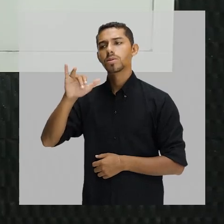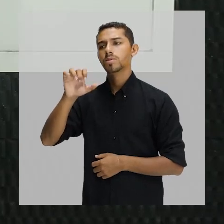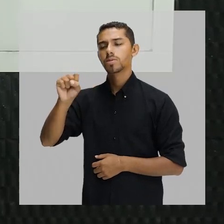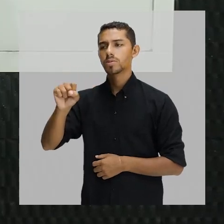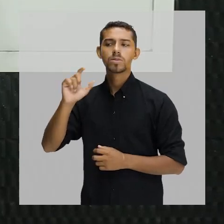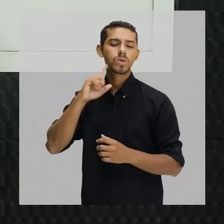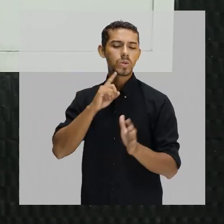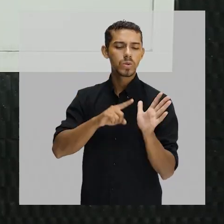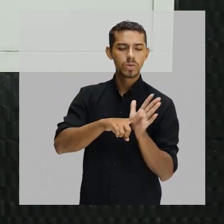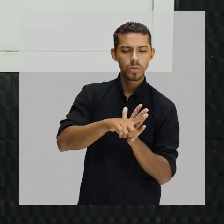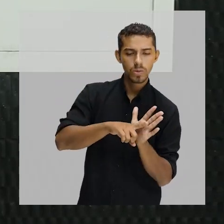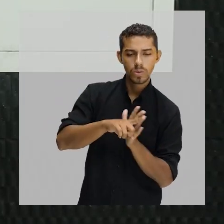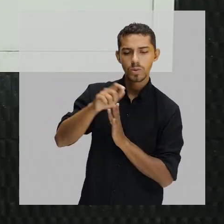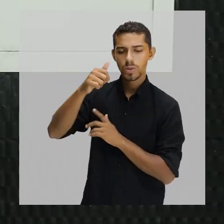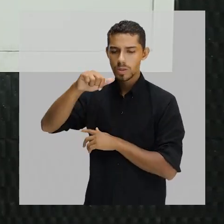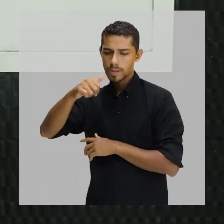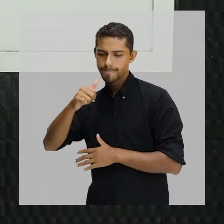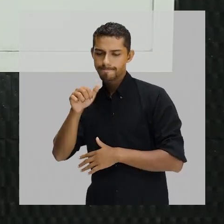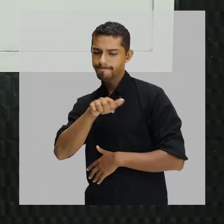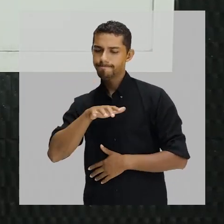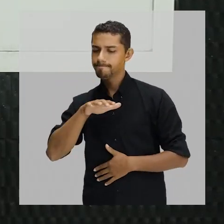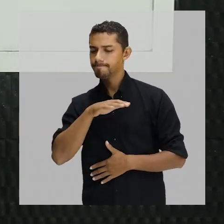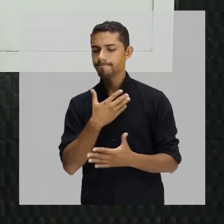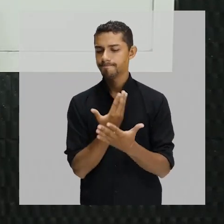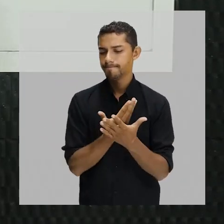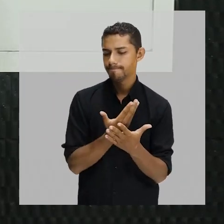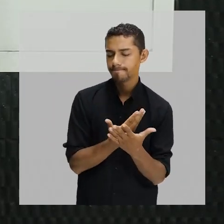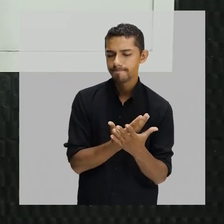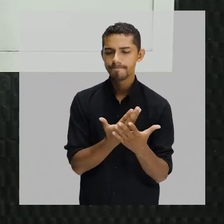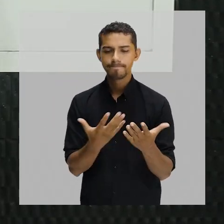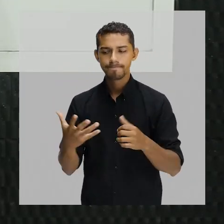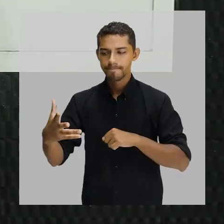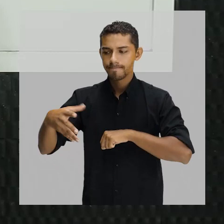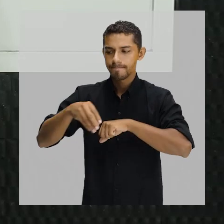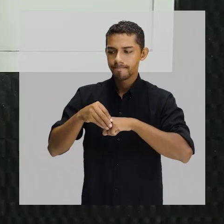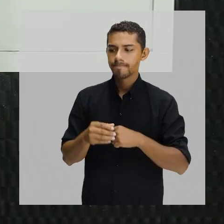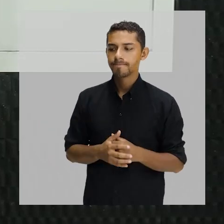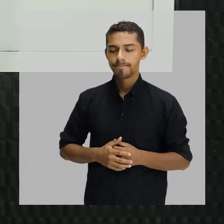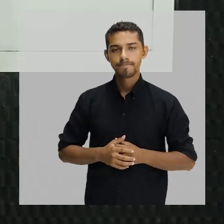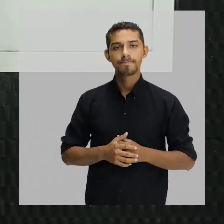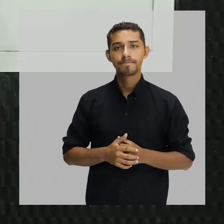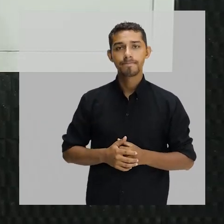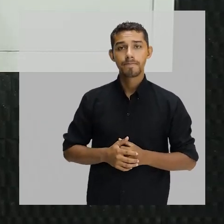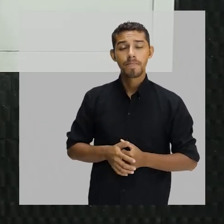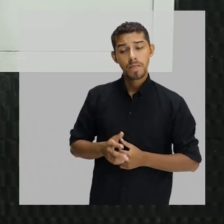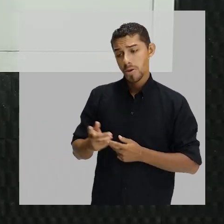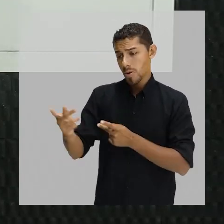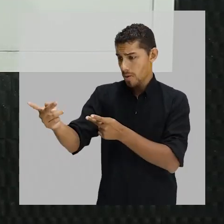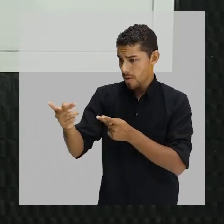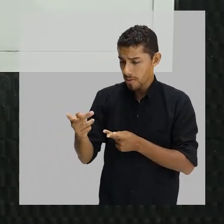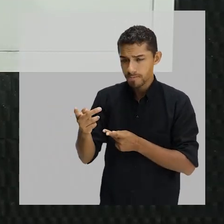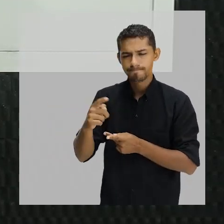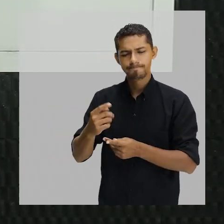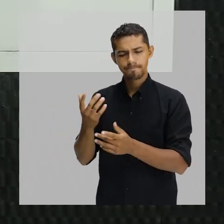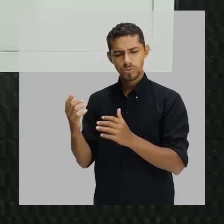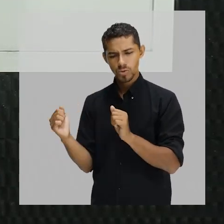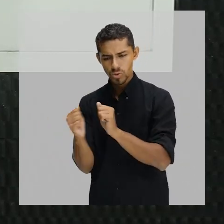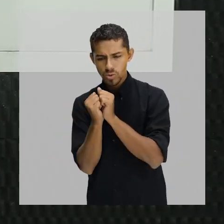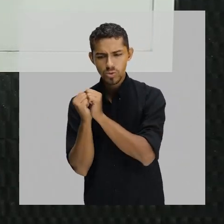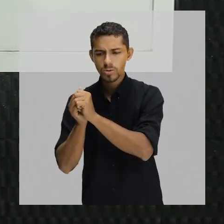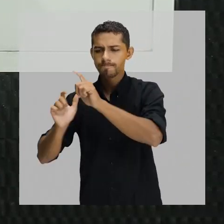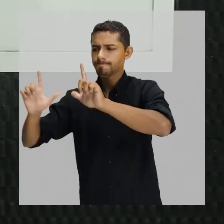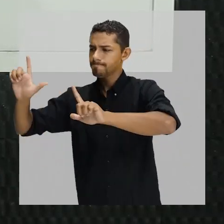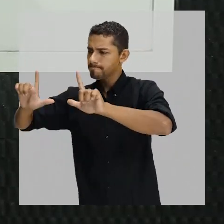investigação sobre a filosofia, sobre as suas áreas, sobre a construção do conhecimento. Então, eu sempre convido vocês a continuarem conosco. Dê